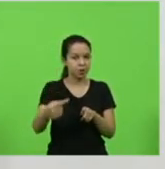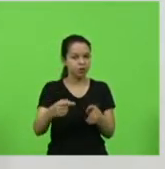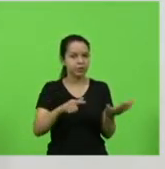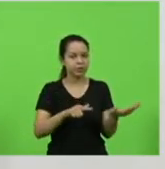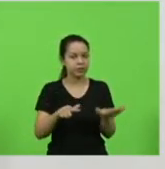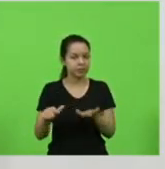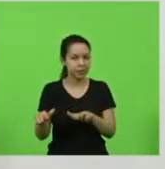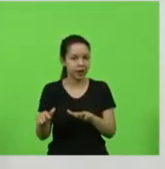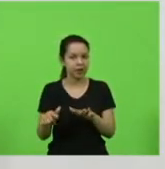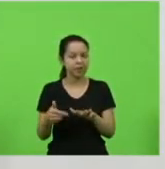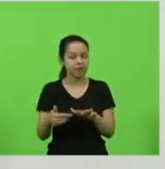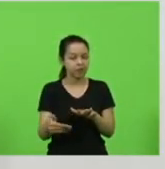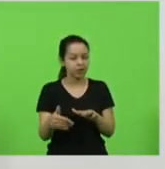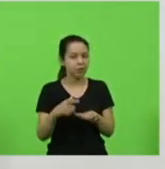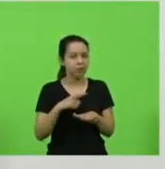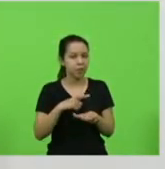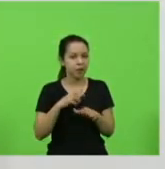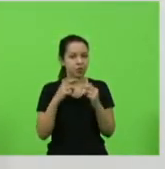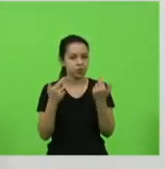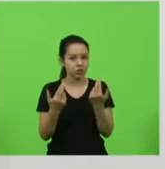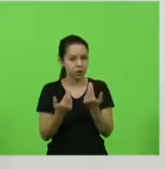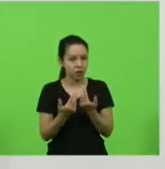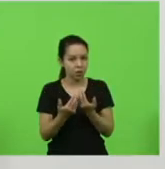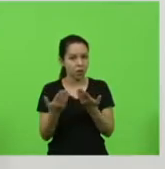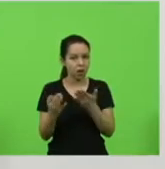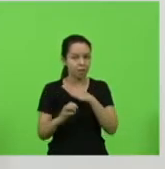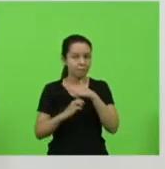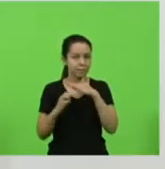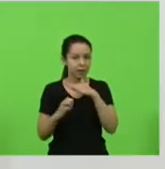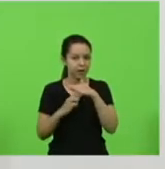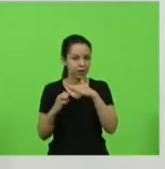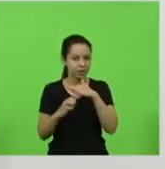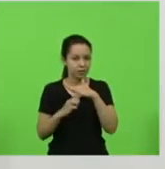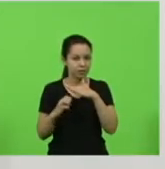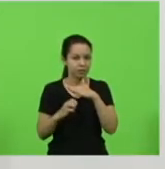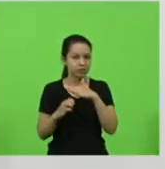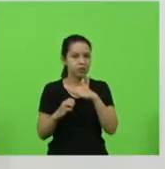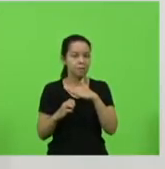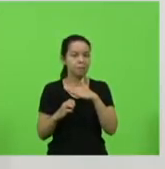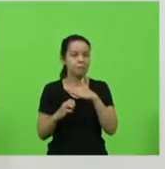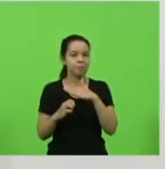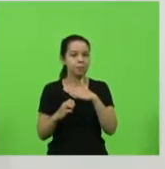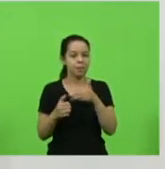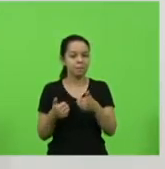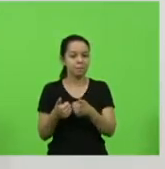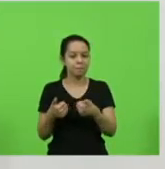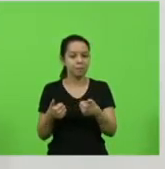uma audiência com uma empresa que está se instalando às margens da